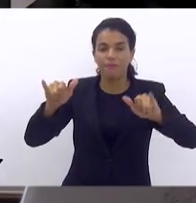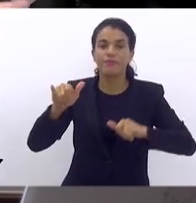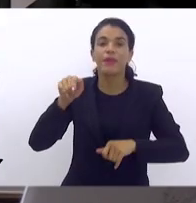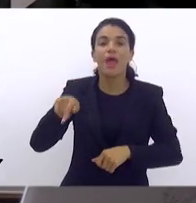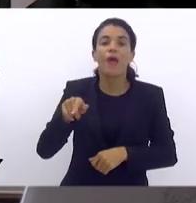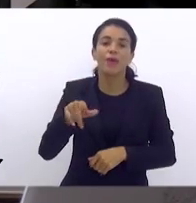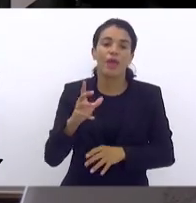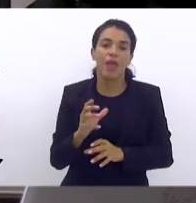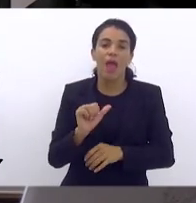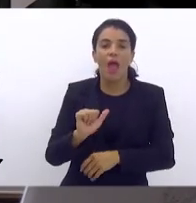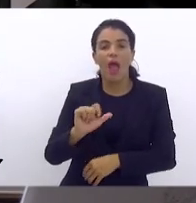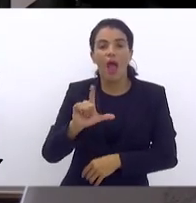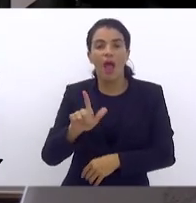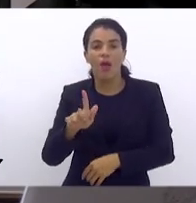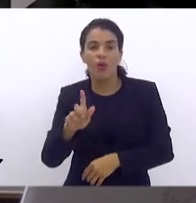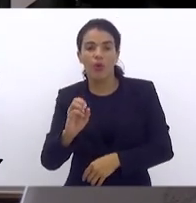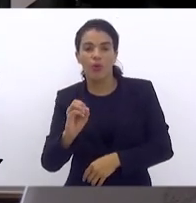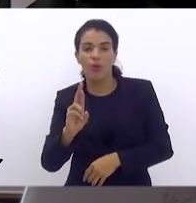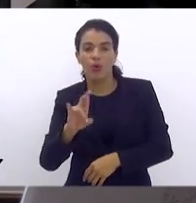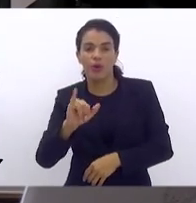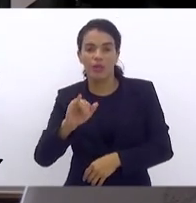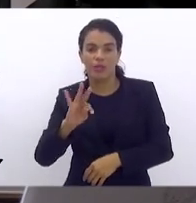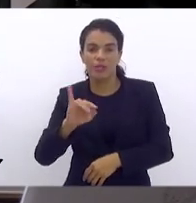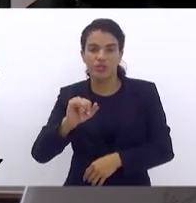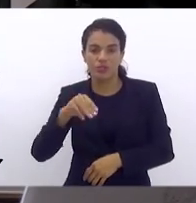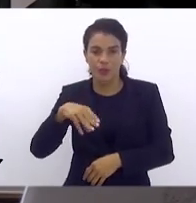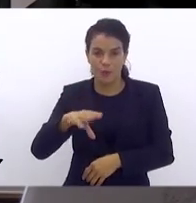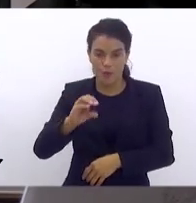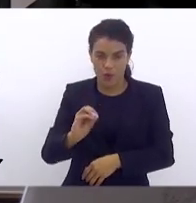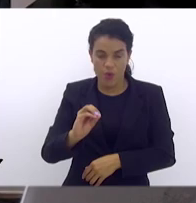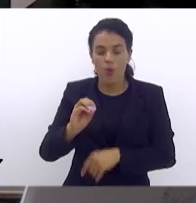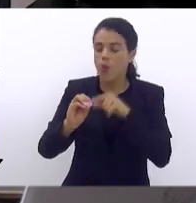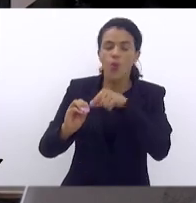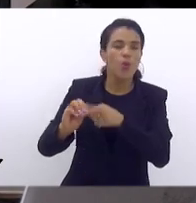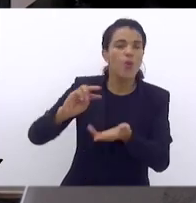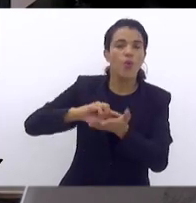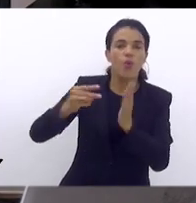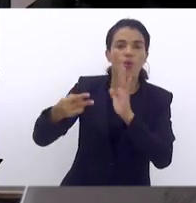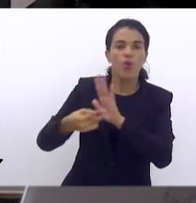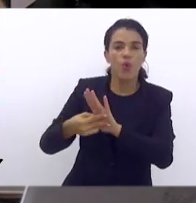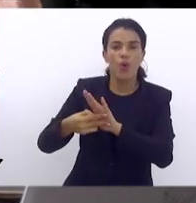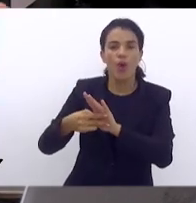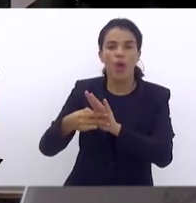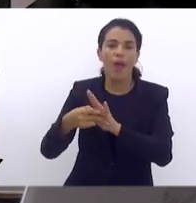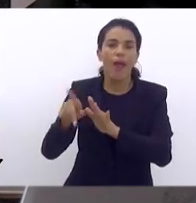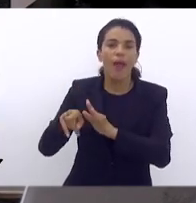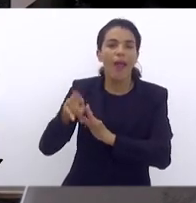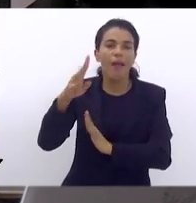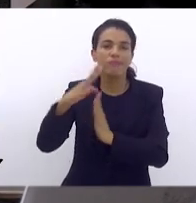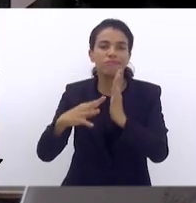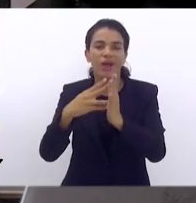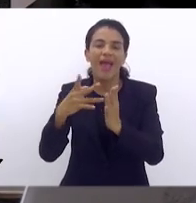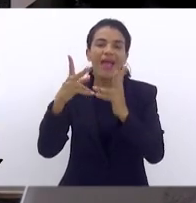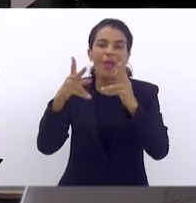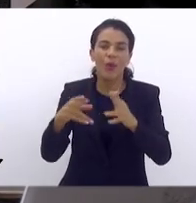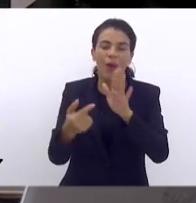algoritmo da própria empresa né algoritmo nada mais é do que uma fórmula matemática